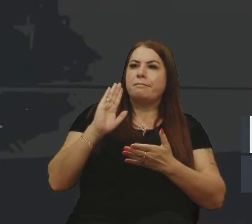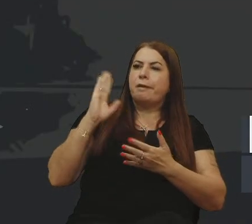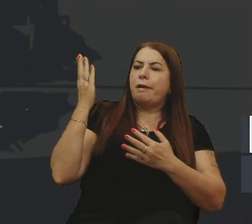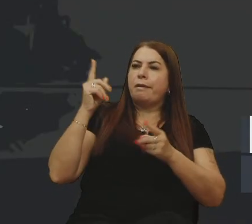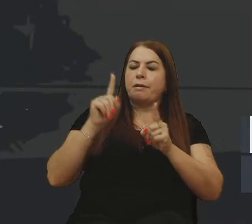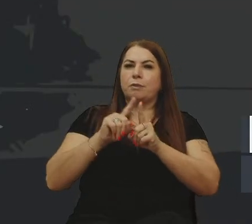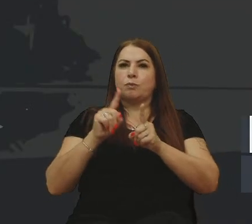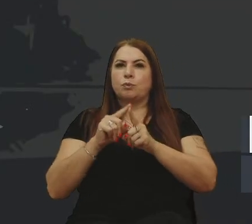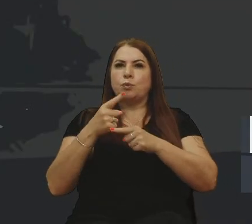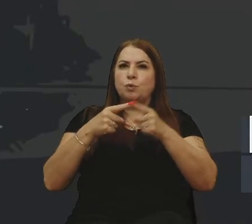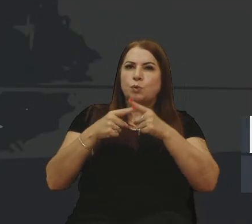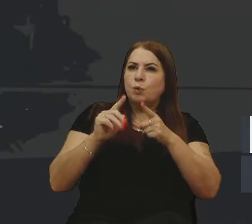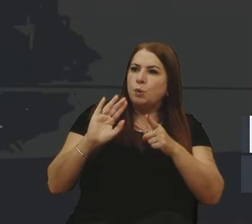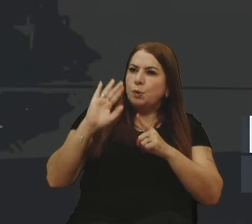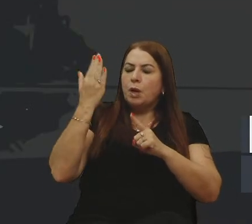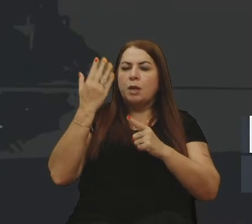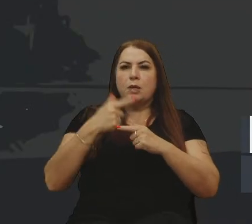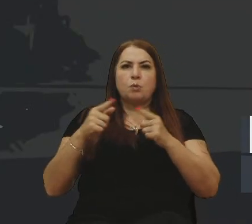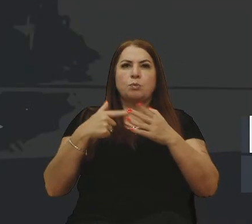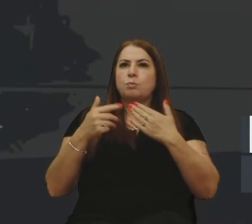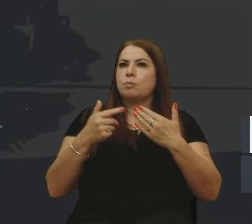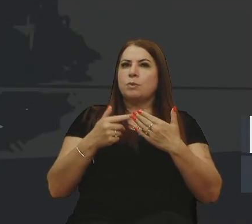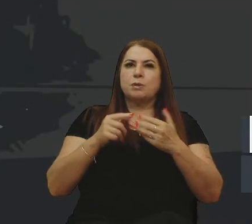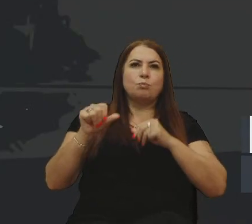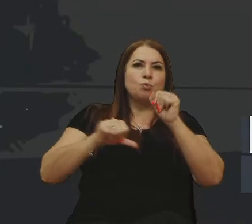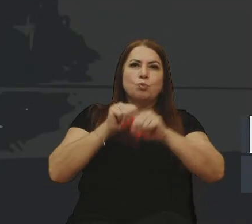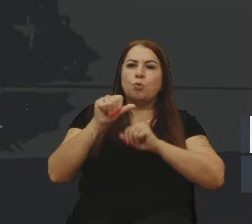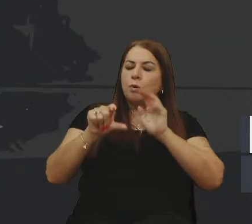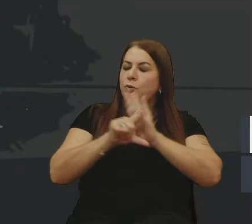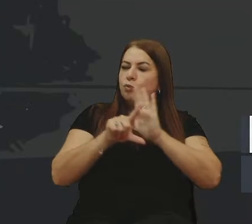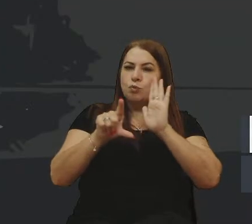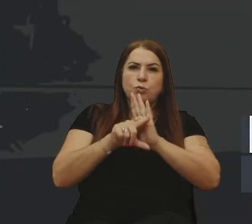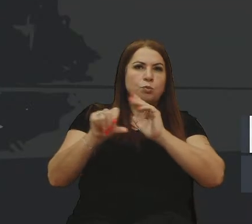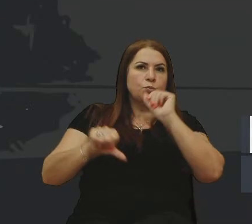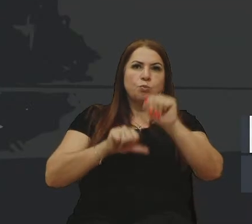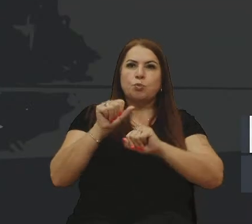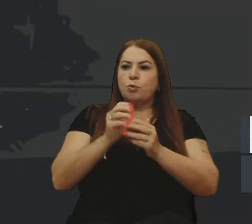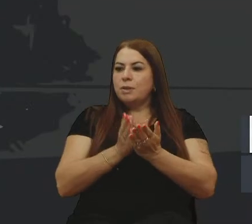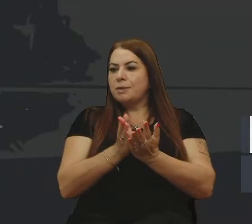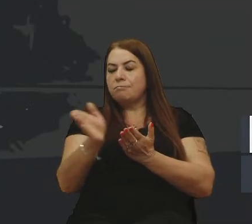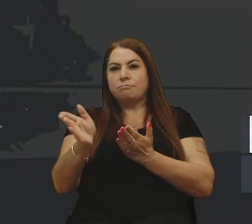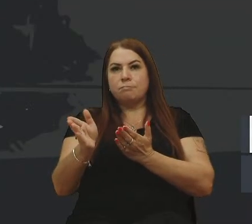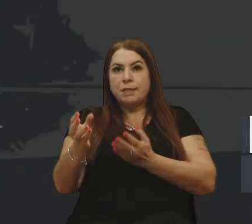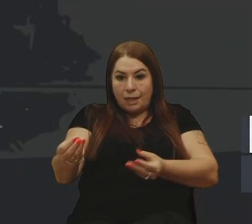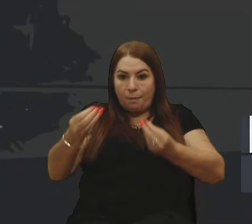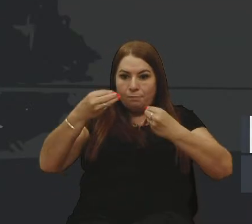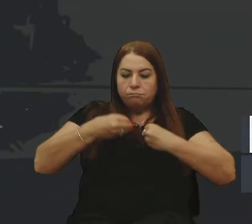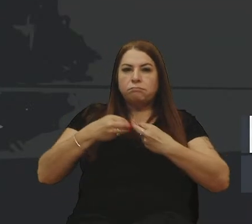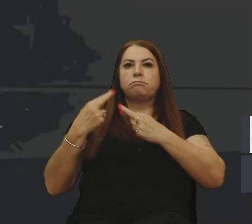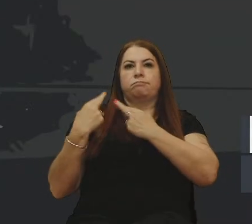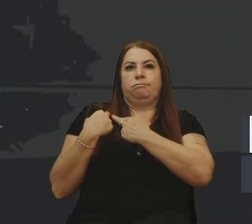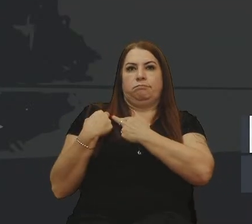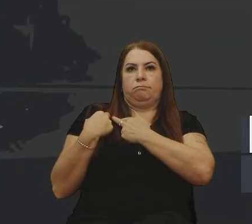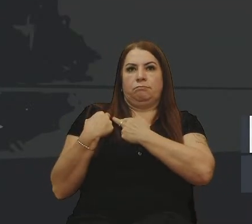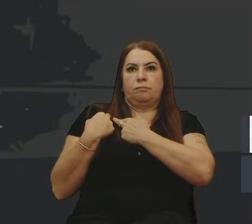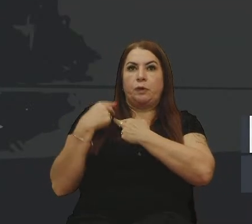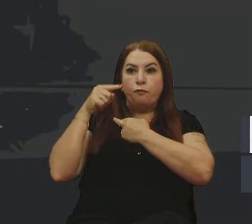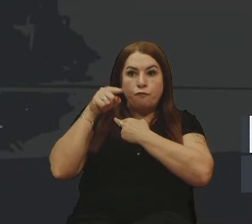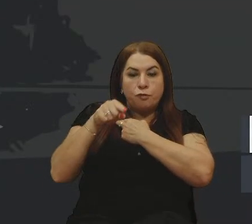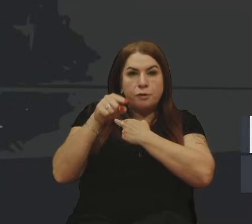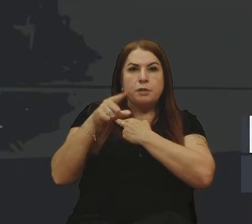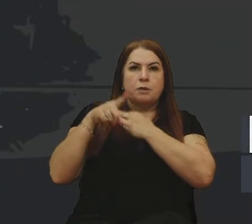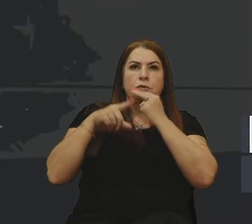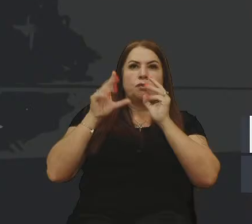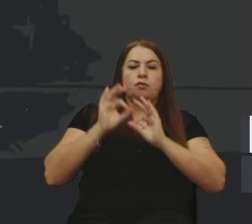importa se seu sócio lhe traiu, não importa se mudou a legislação, não importa se mudou o segmento. Traga para você a responsabilidade. Você tinha